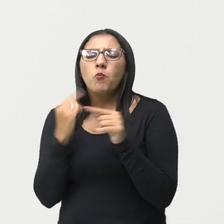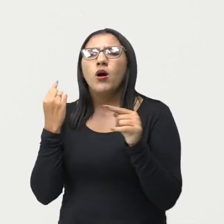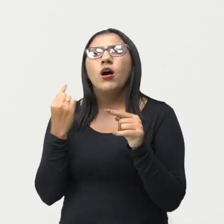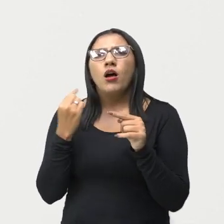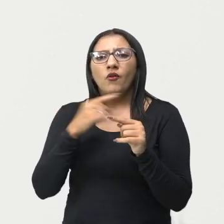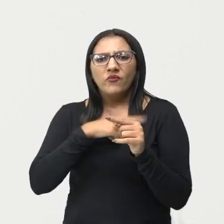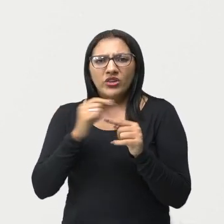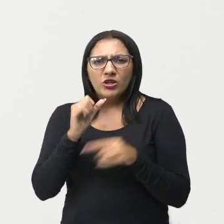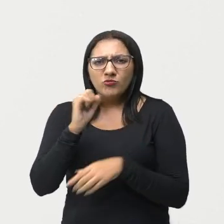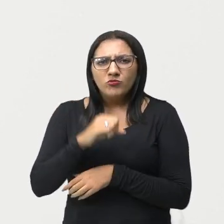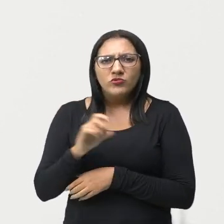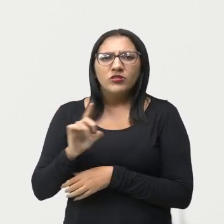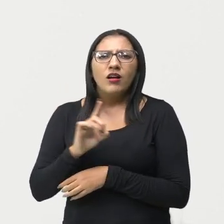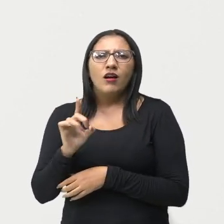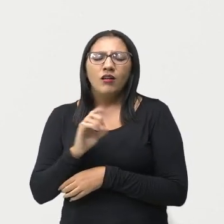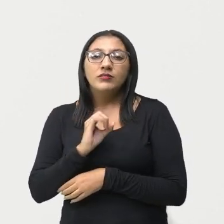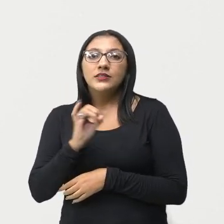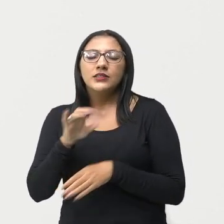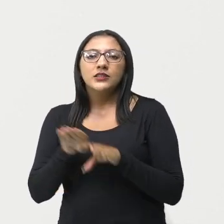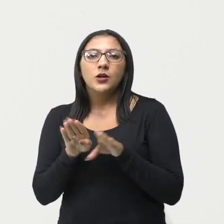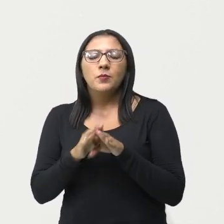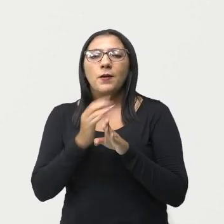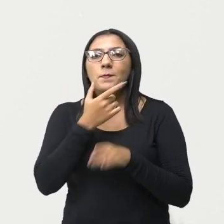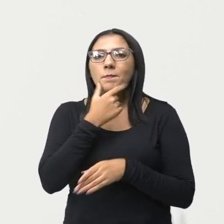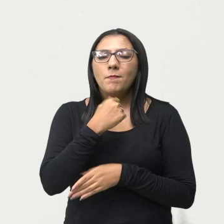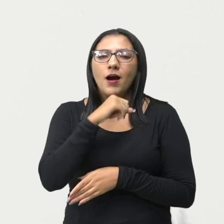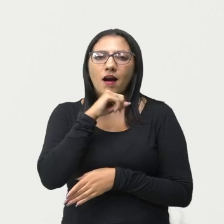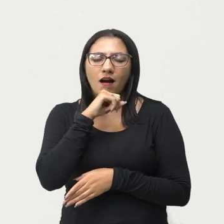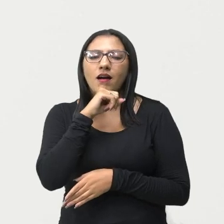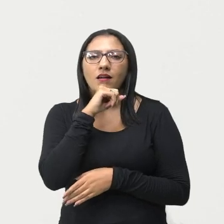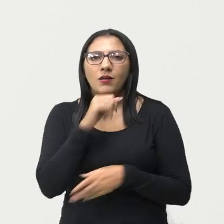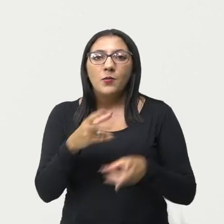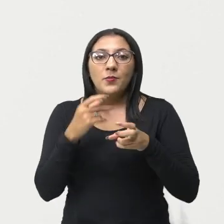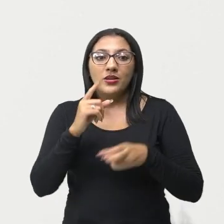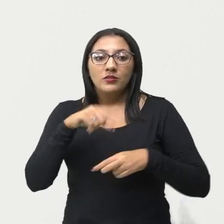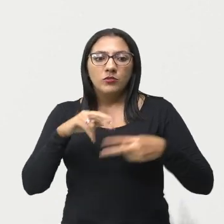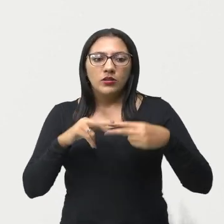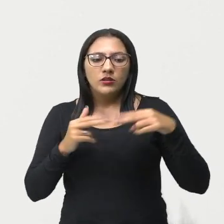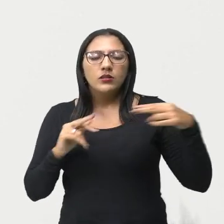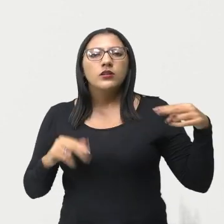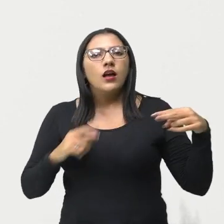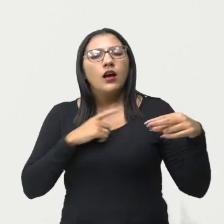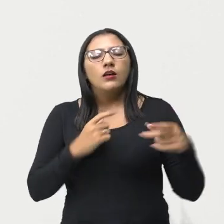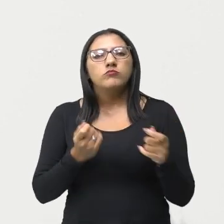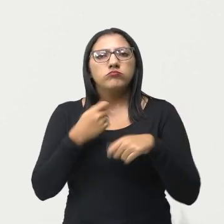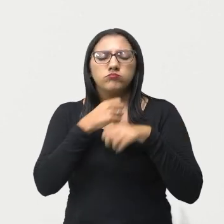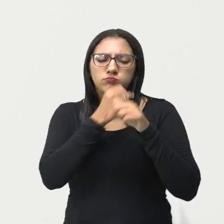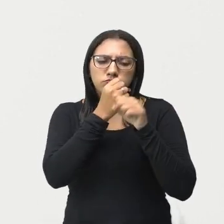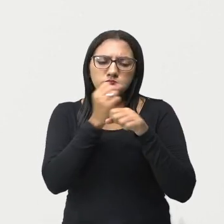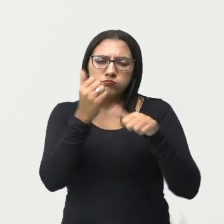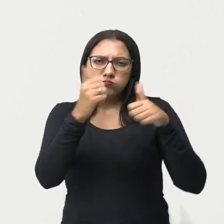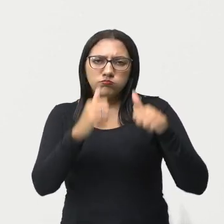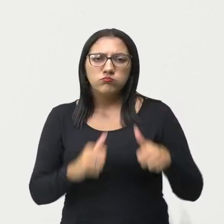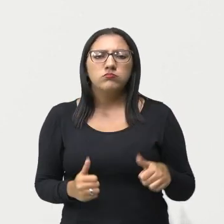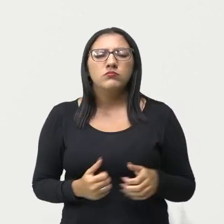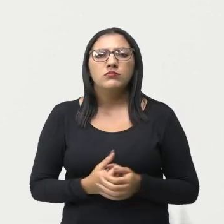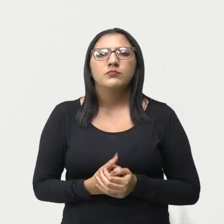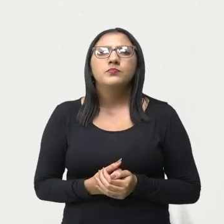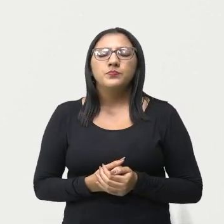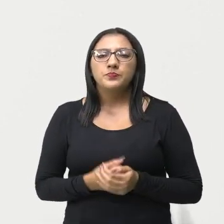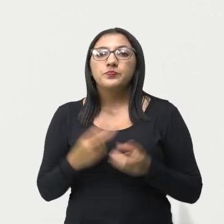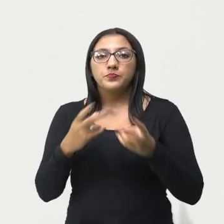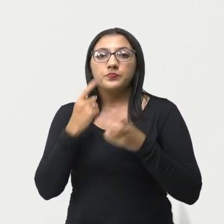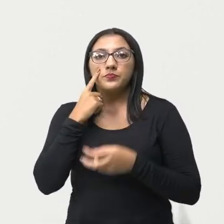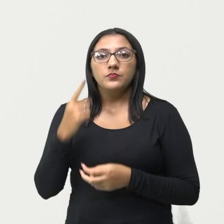de alguém, certo? Se é pai de alguém. Então percebe que por meio desse material aí dos genes a gente pode comprovar isso. Então